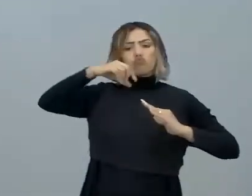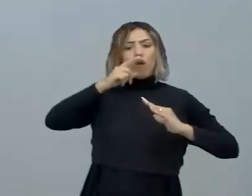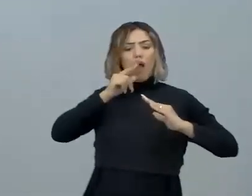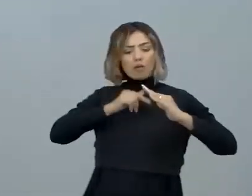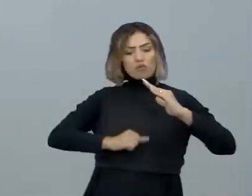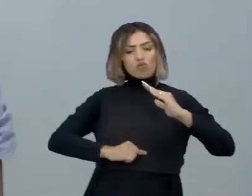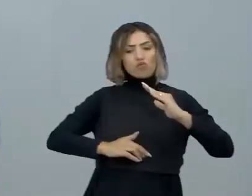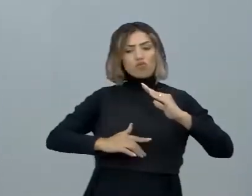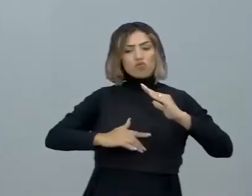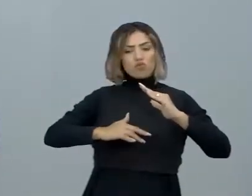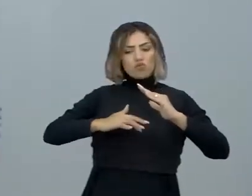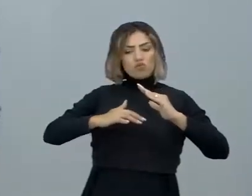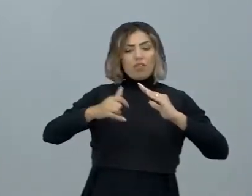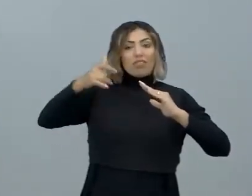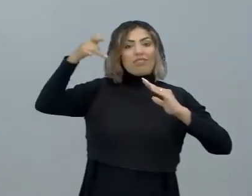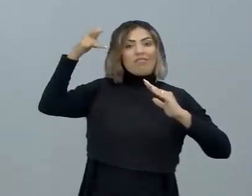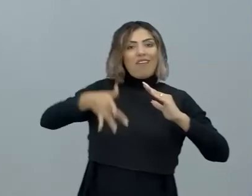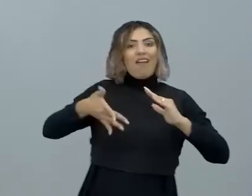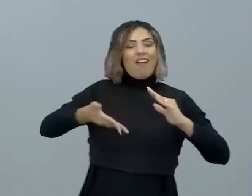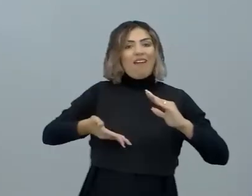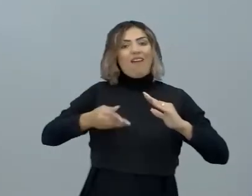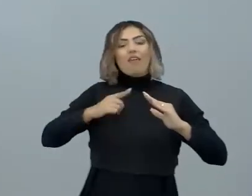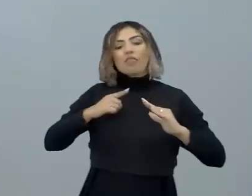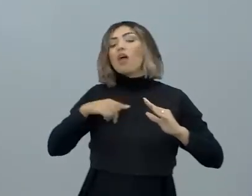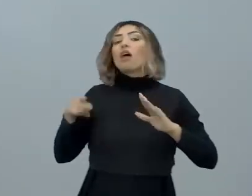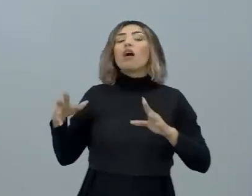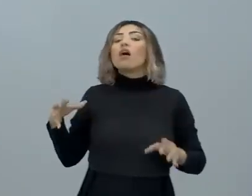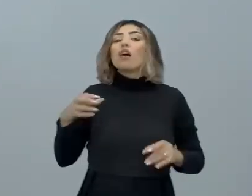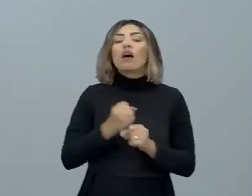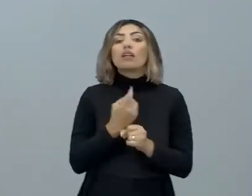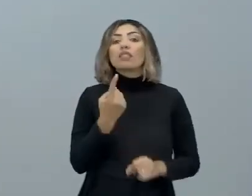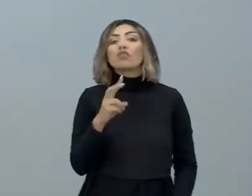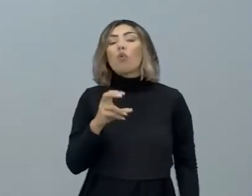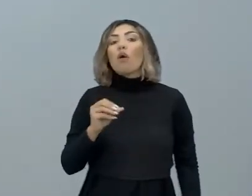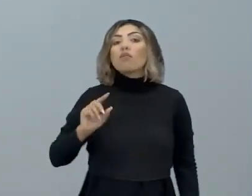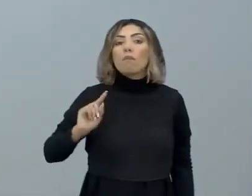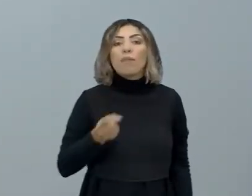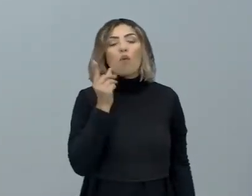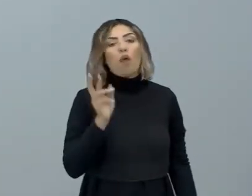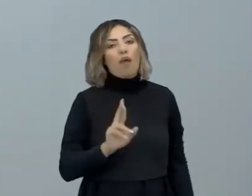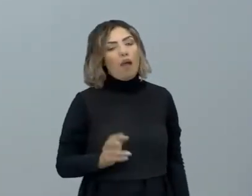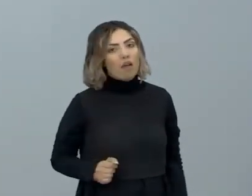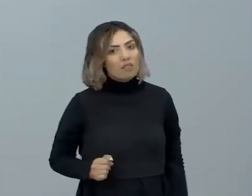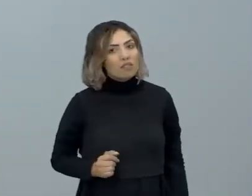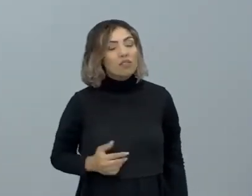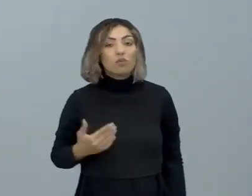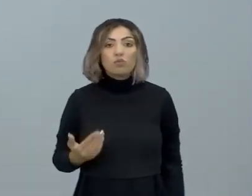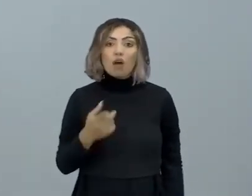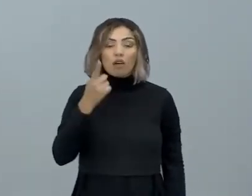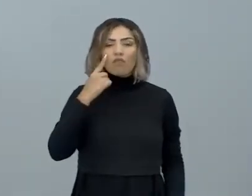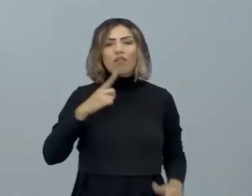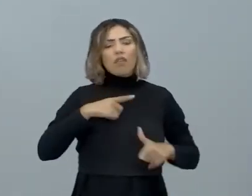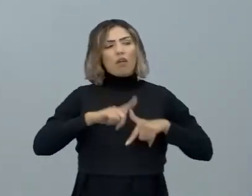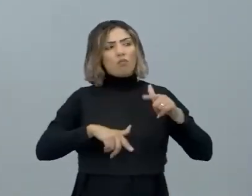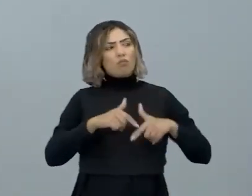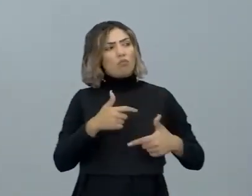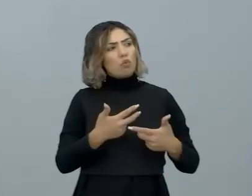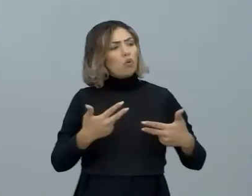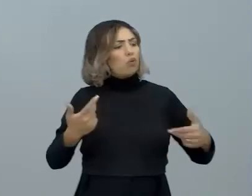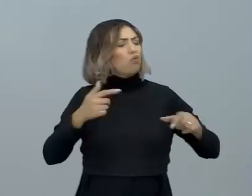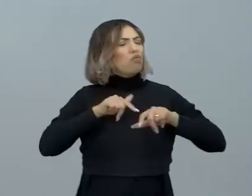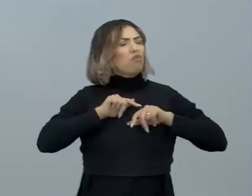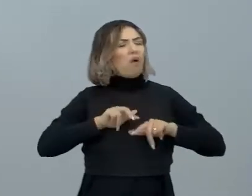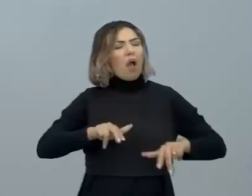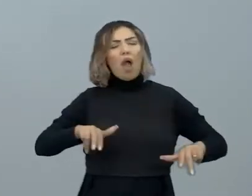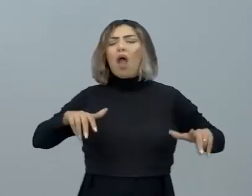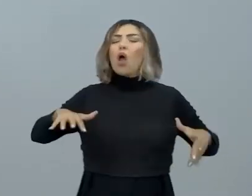mil. Porém, com todos esses esses produtos de sustentabilidade,